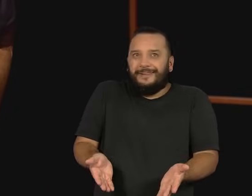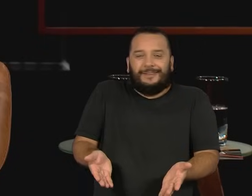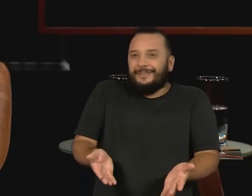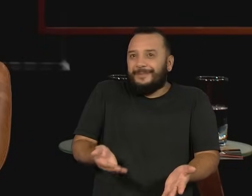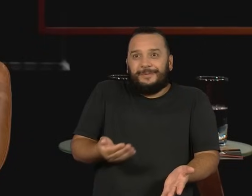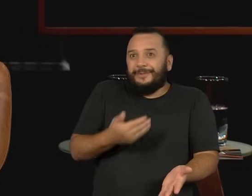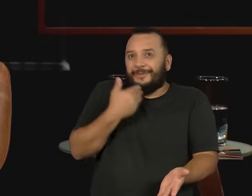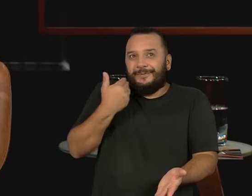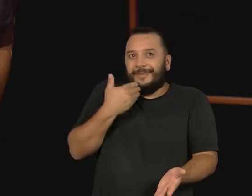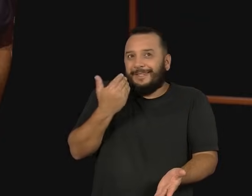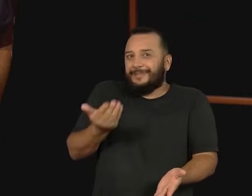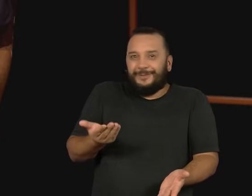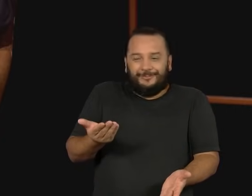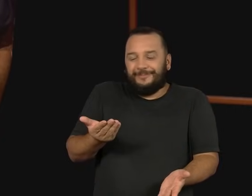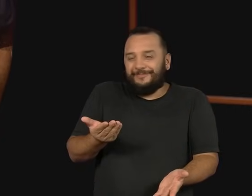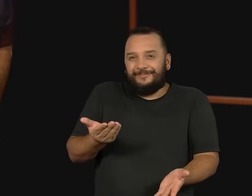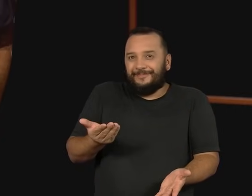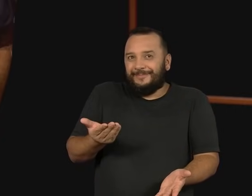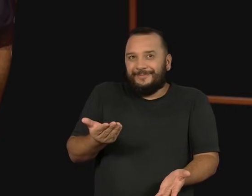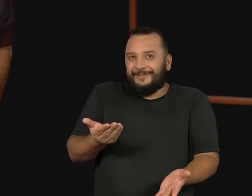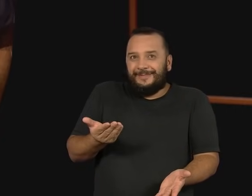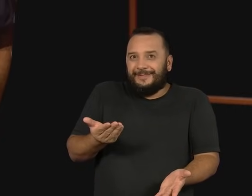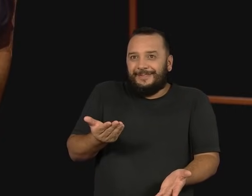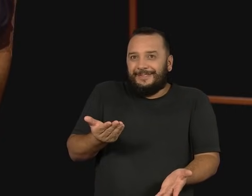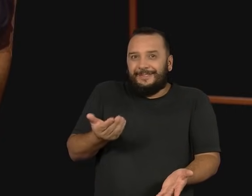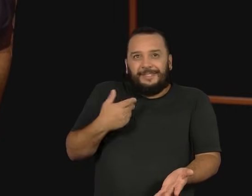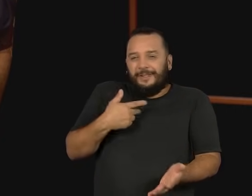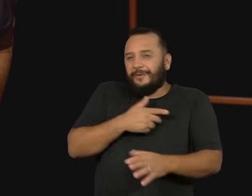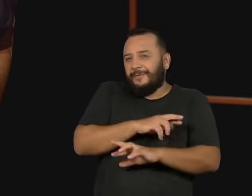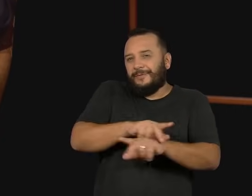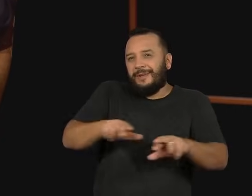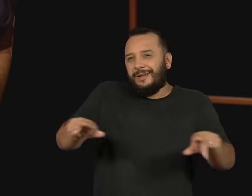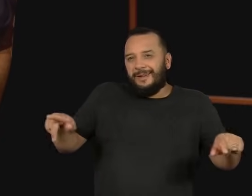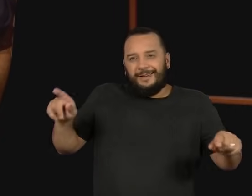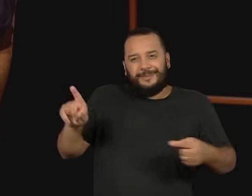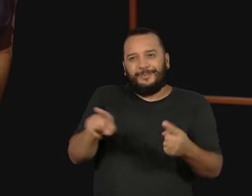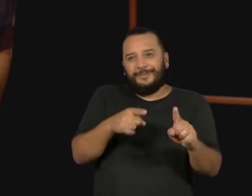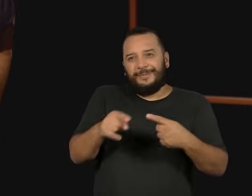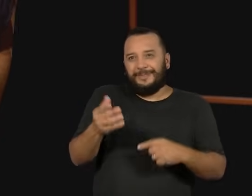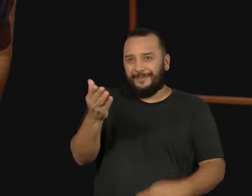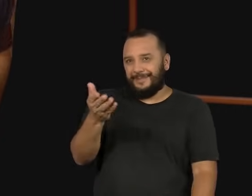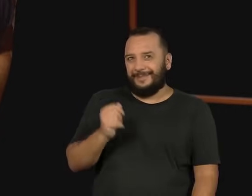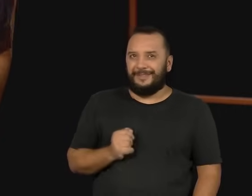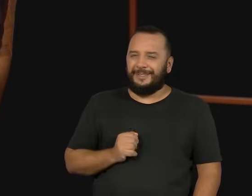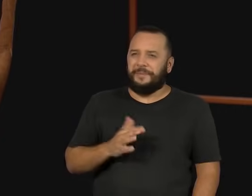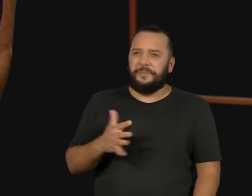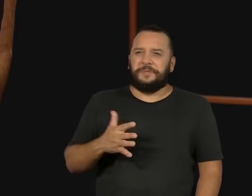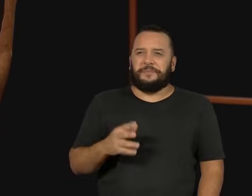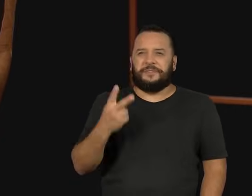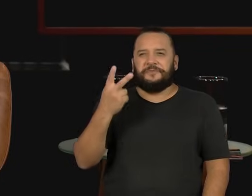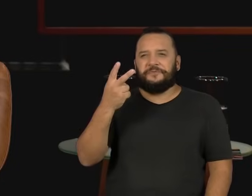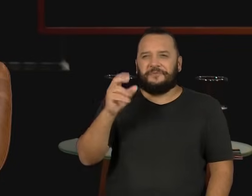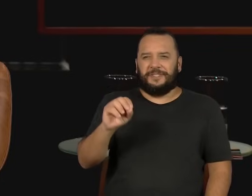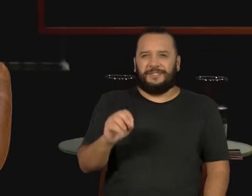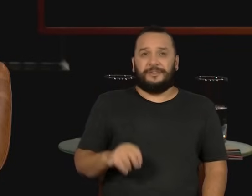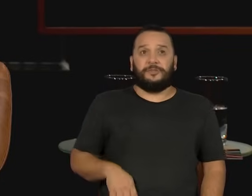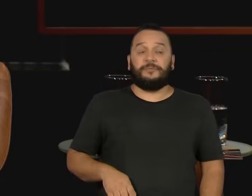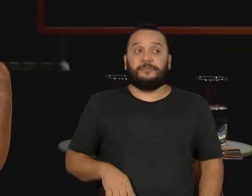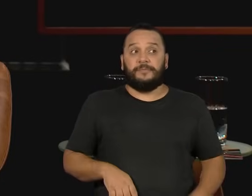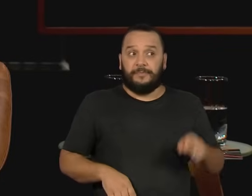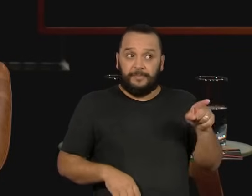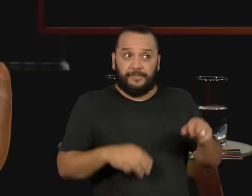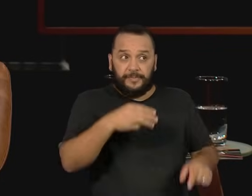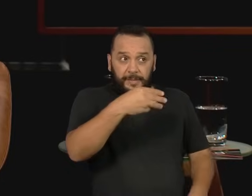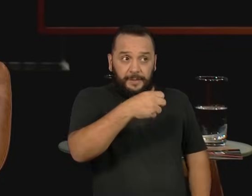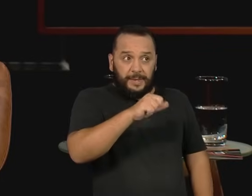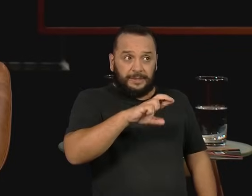pegar. Né? Então, eu fiz várias, quer dizer, não sei, chega a umas 20, talvez. Wisnik, Marcelo